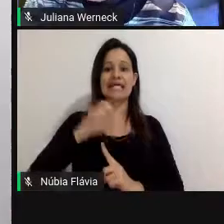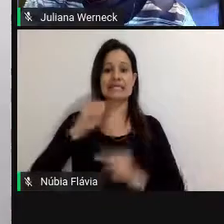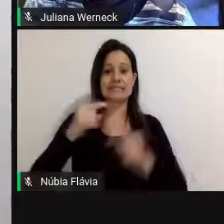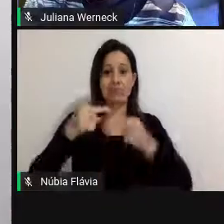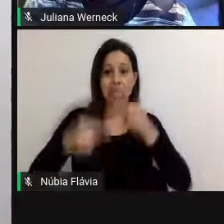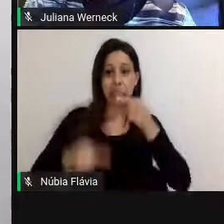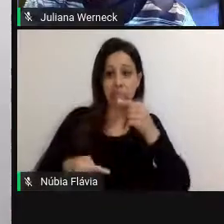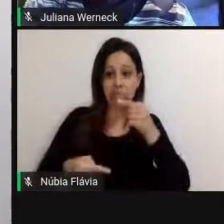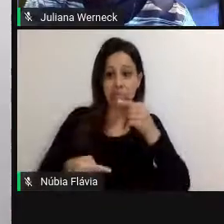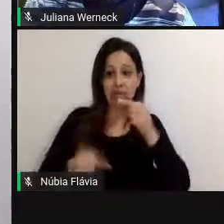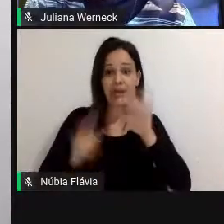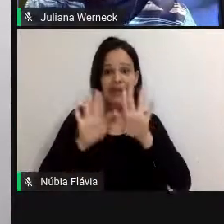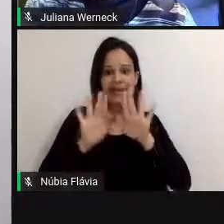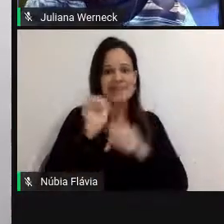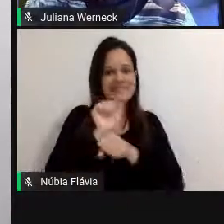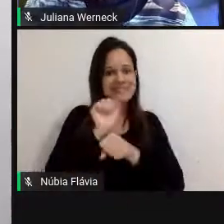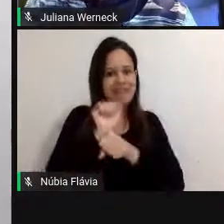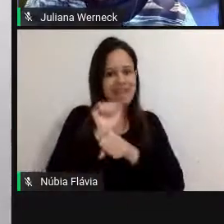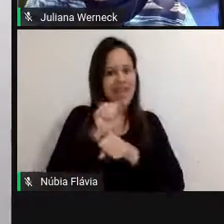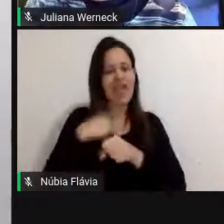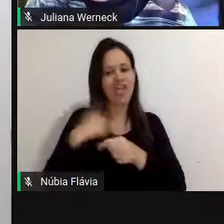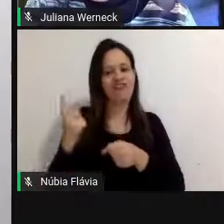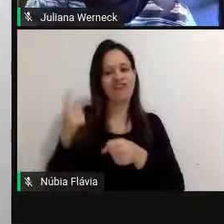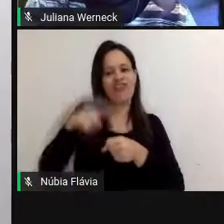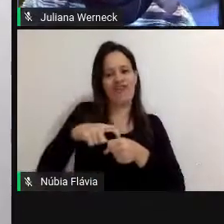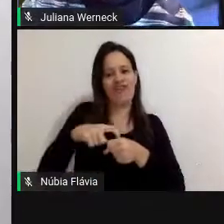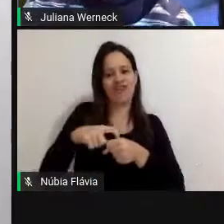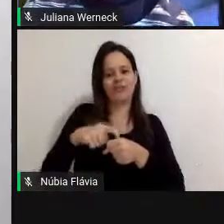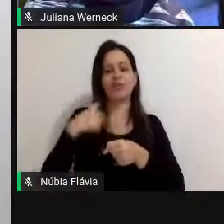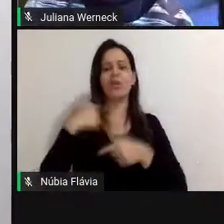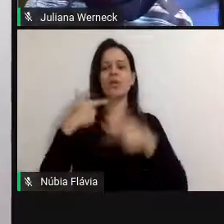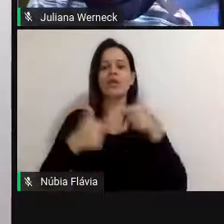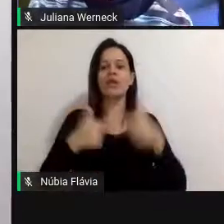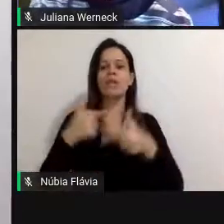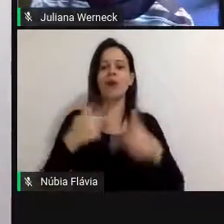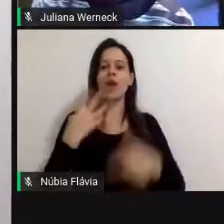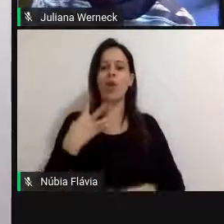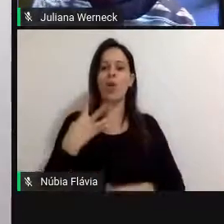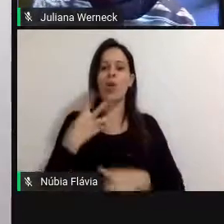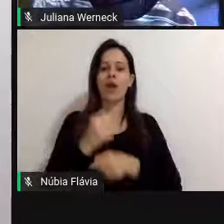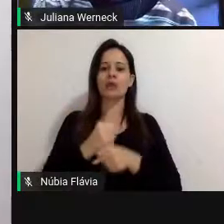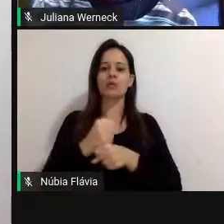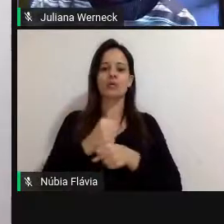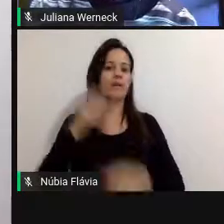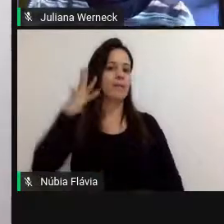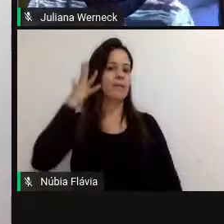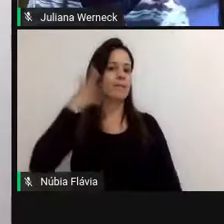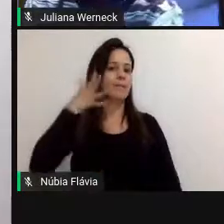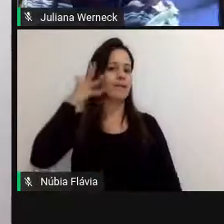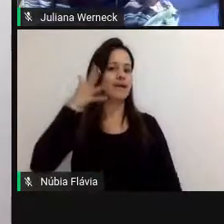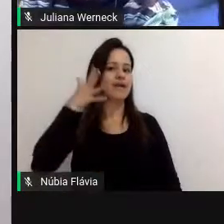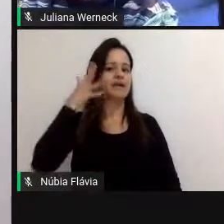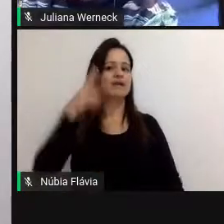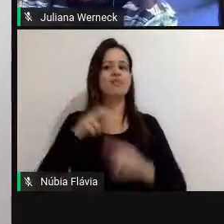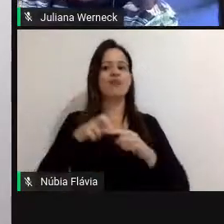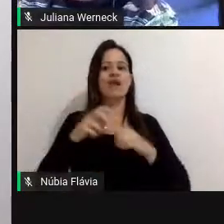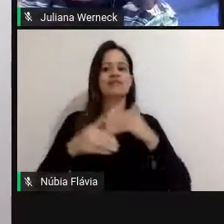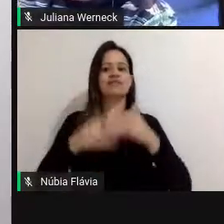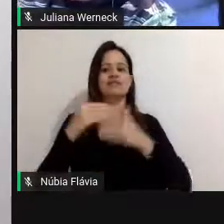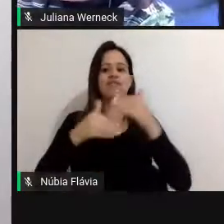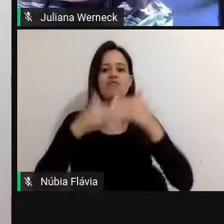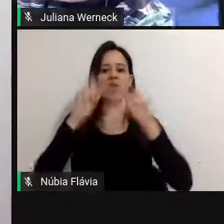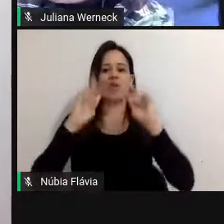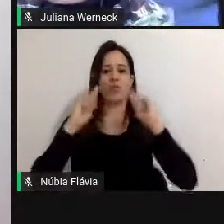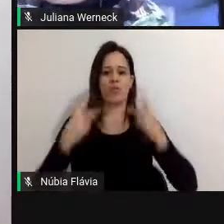tá? Fiquem tranquilos. Eu trabalho, então, há 4 anos como palestrante na área de desenvolvimento humano. E por